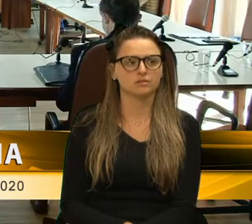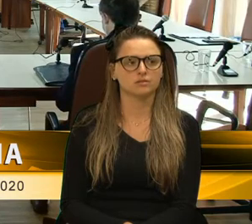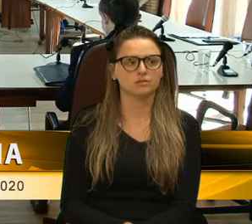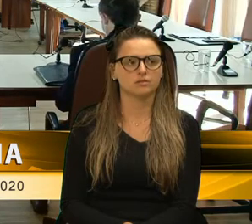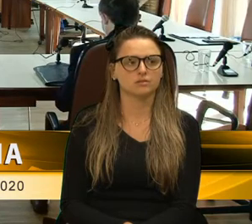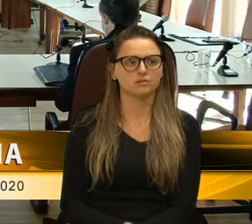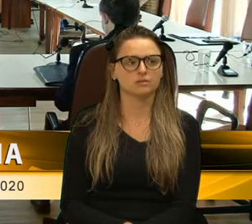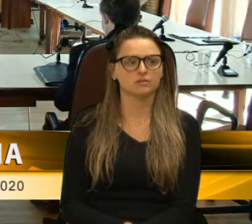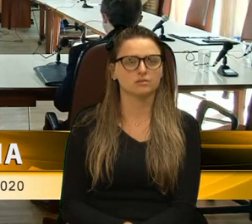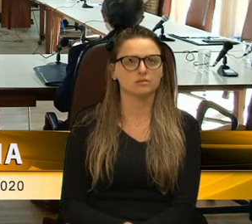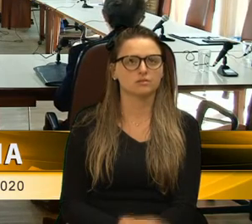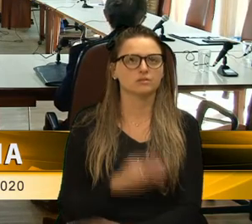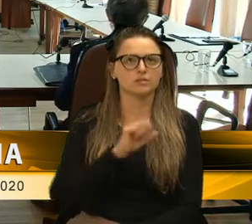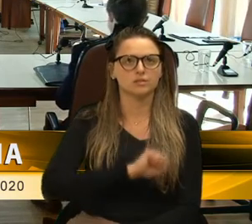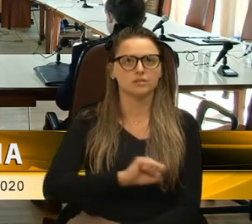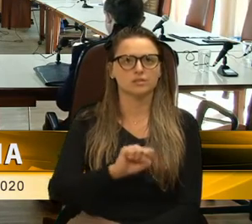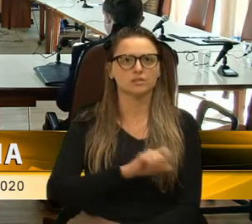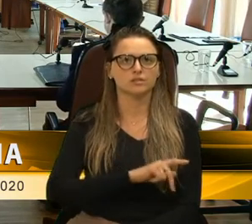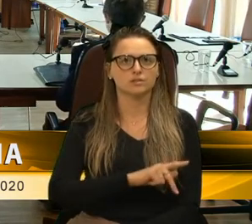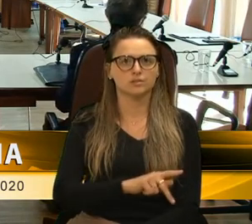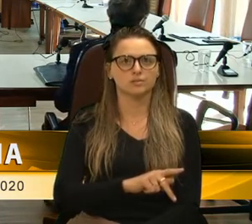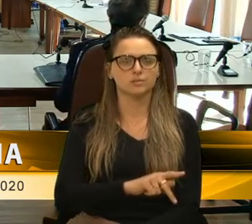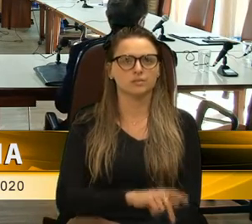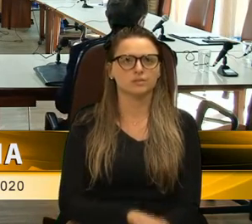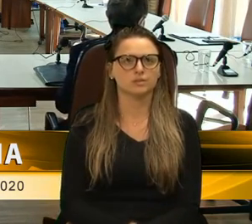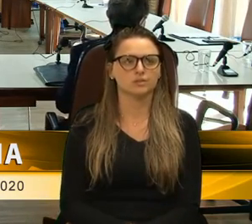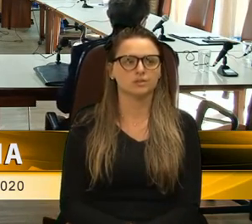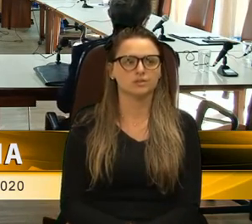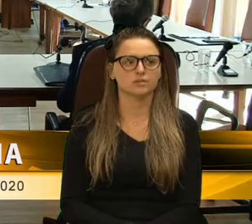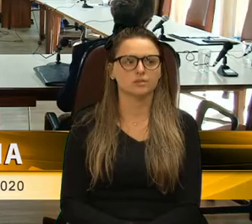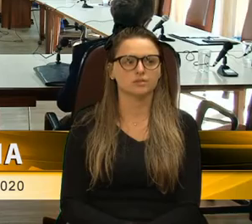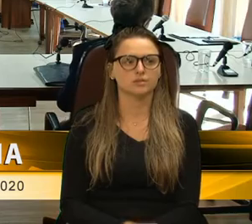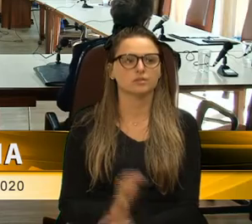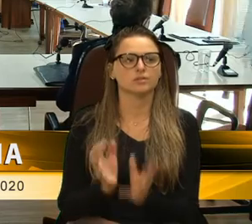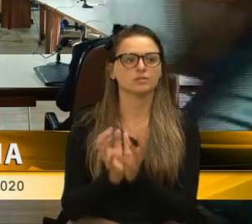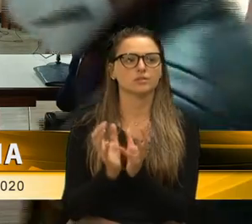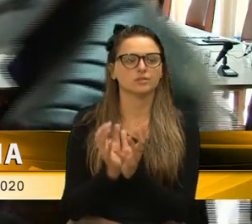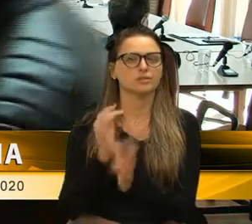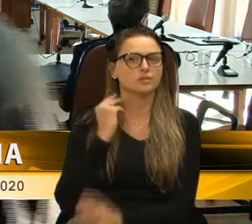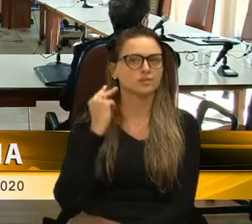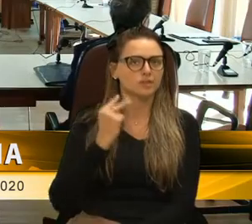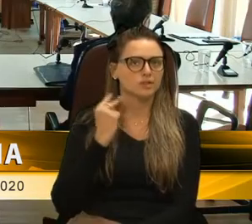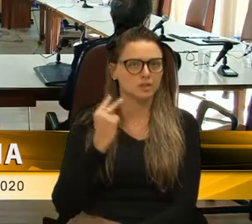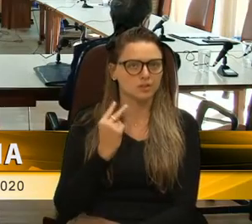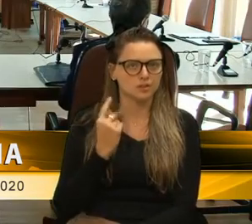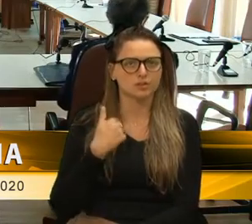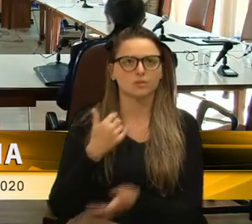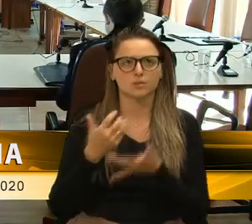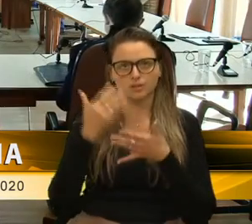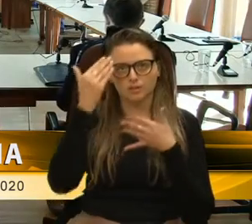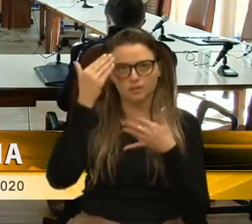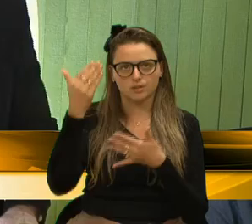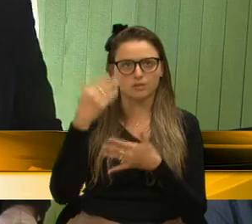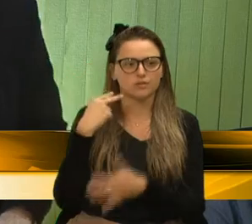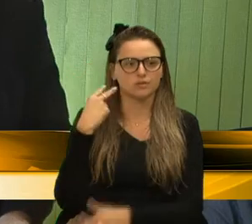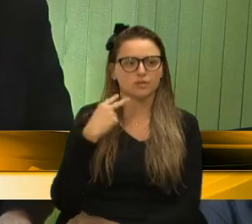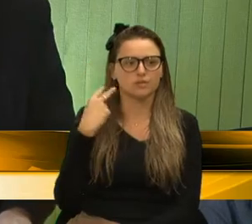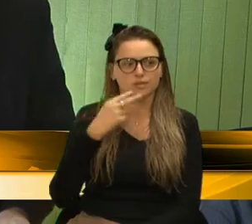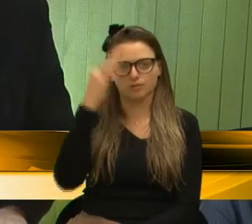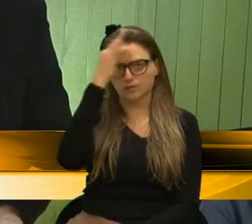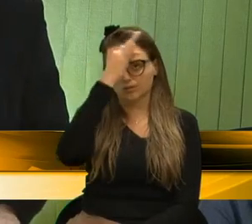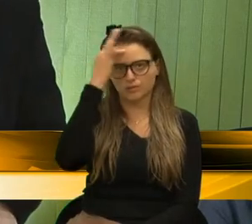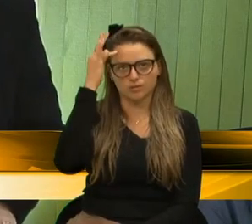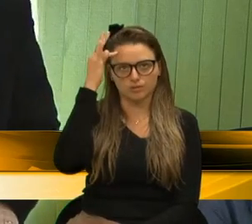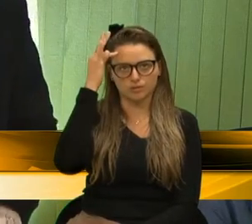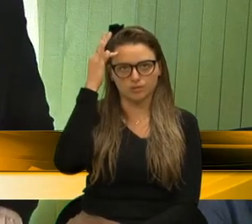Bom dia, senhor presidente, ilustres colegas. Em primeiro lugar, agradecer ao vereador Velocino